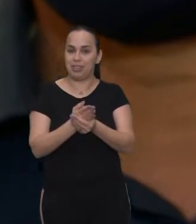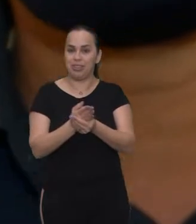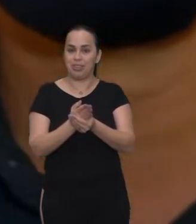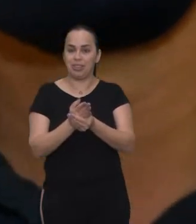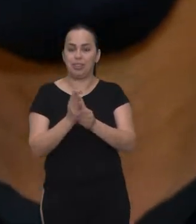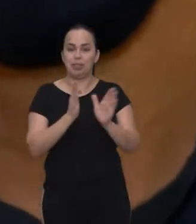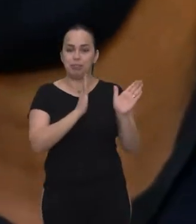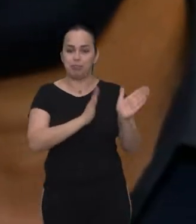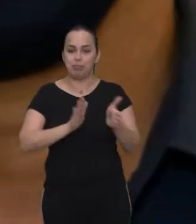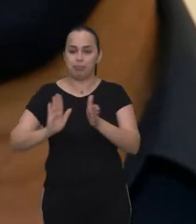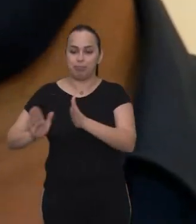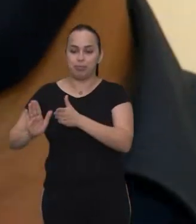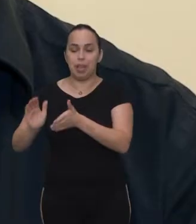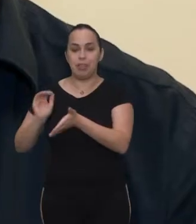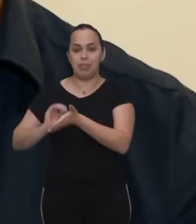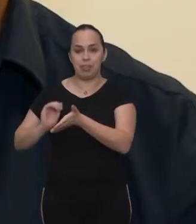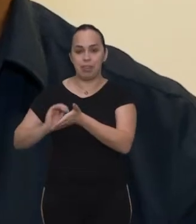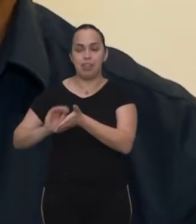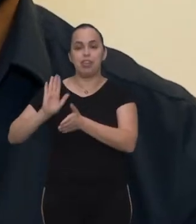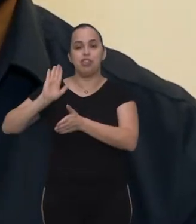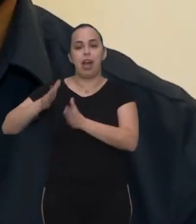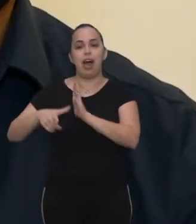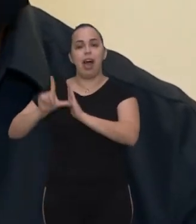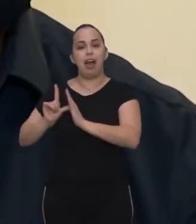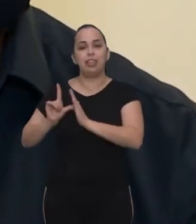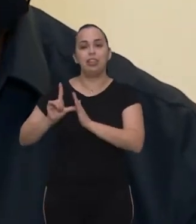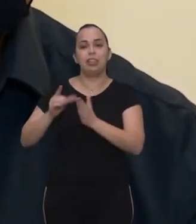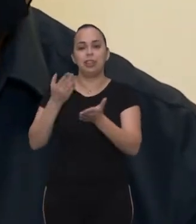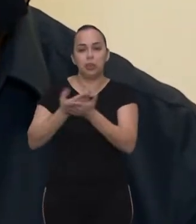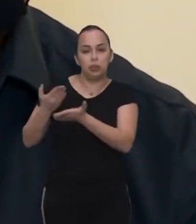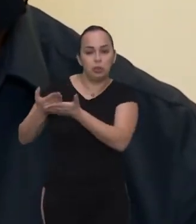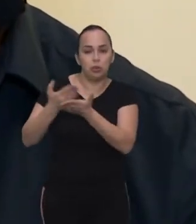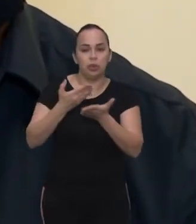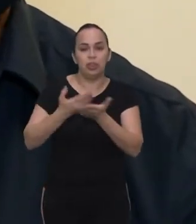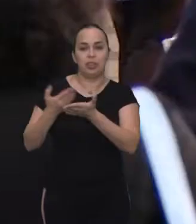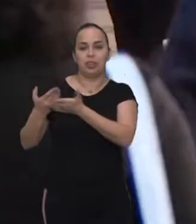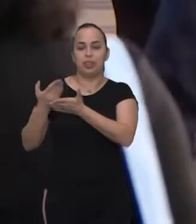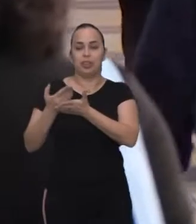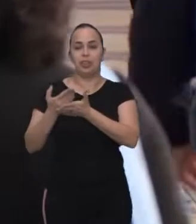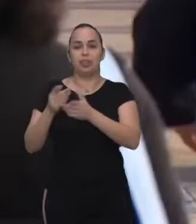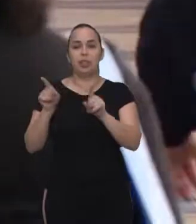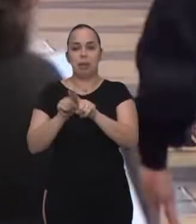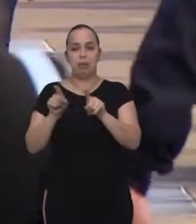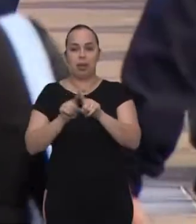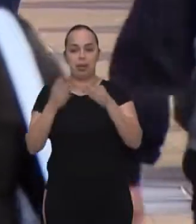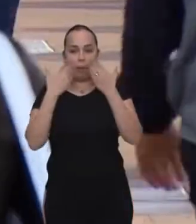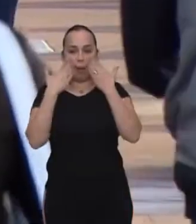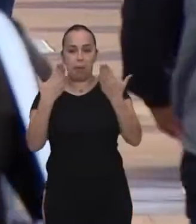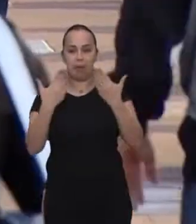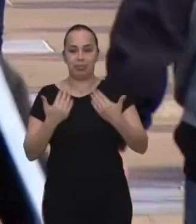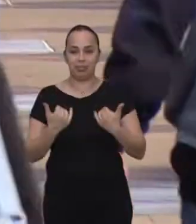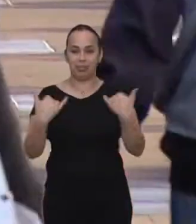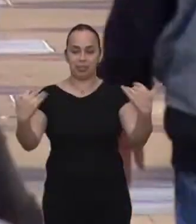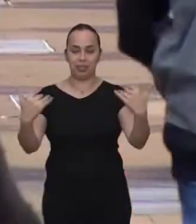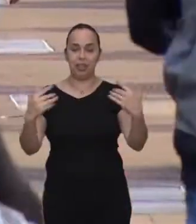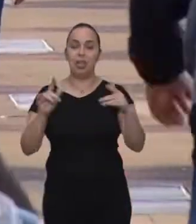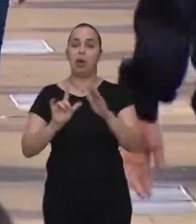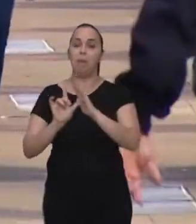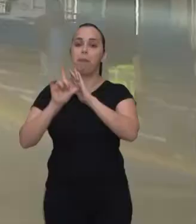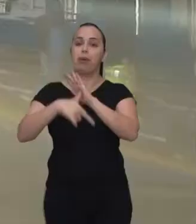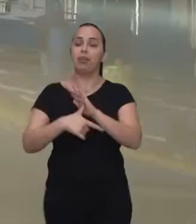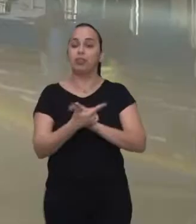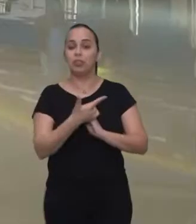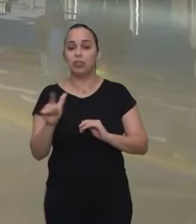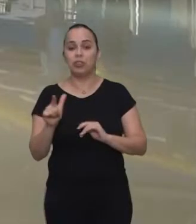coordenado pela secretaria de inovação que já realizou estudos técnicos e audiências públicas para tratar do assunto com a